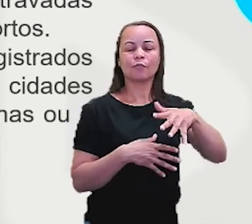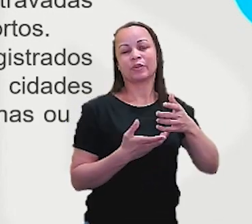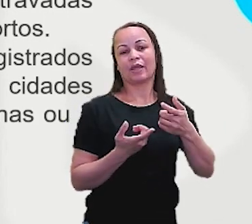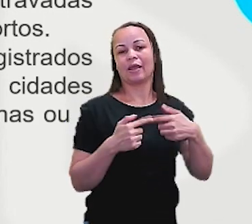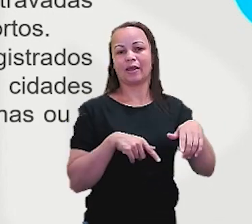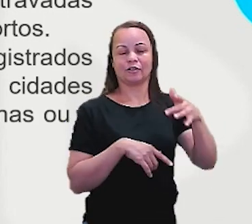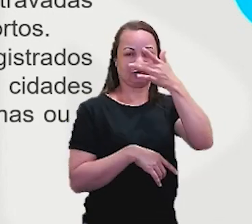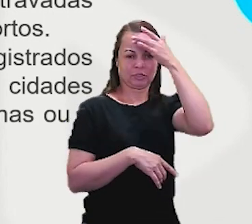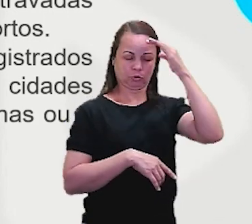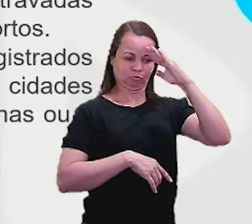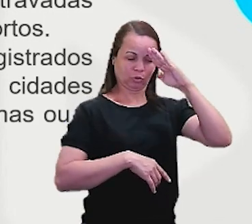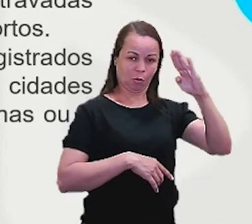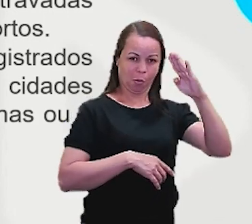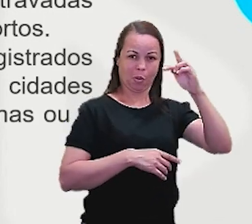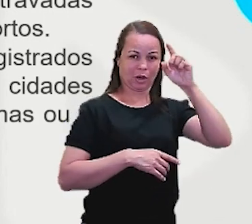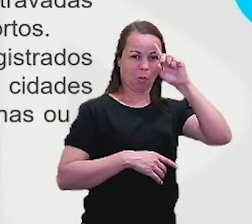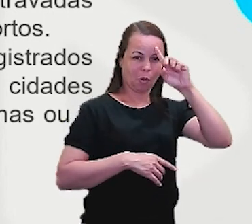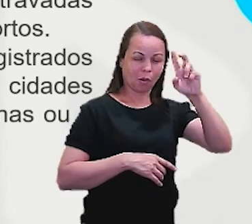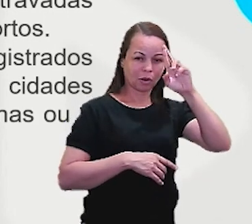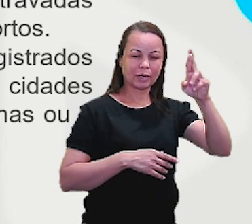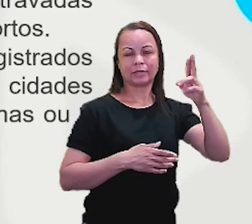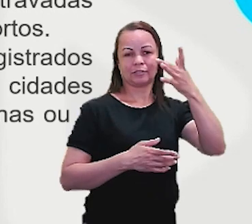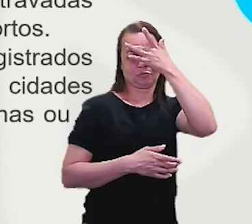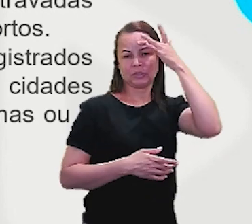fazendeiros, as pessoas ricas.